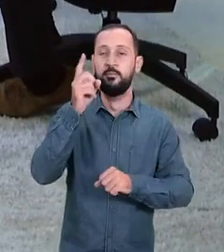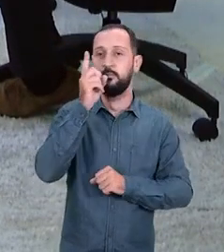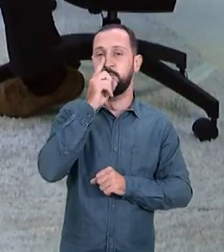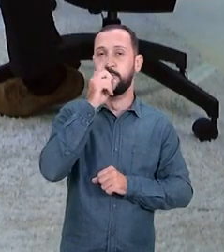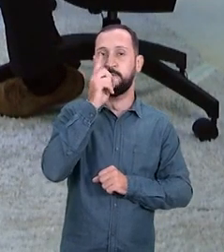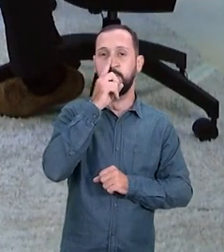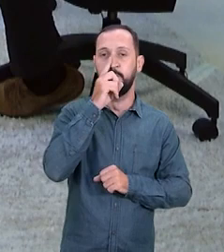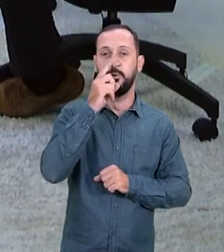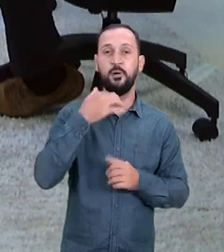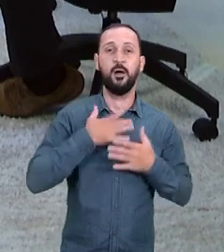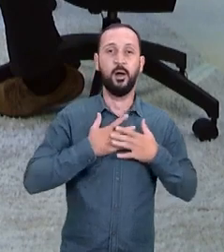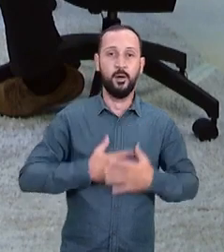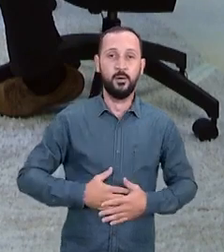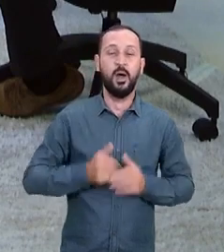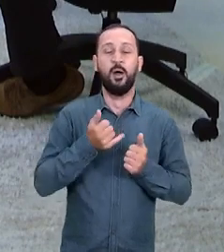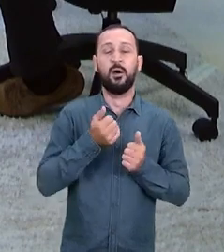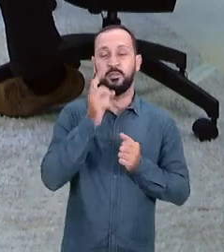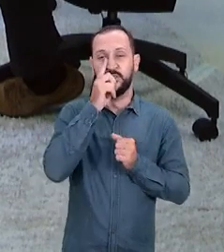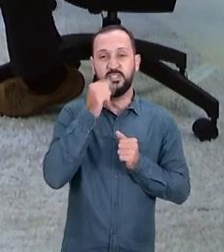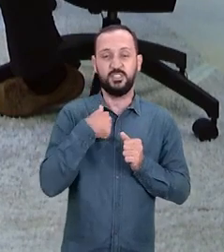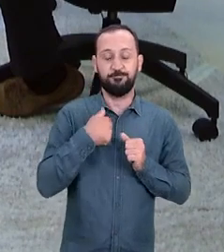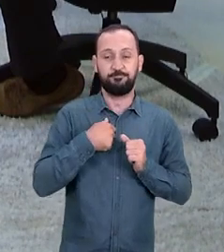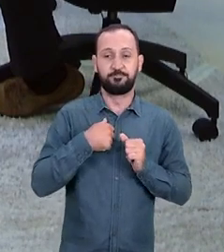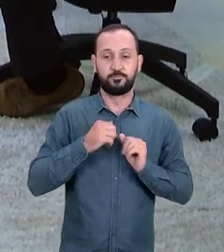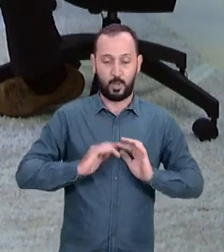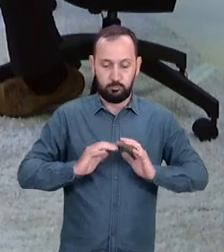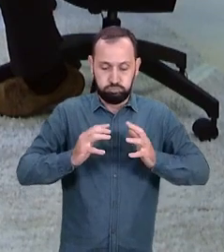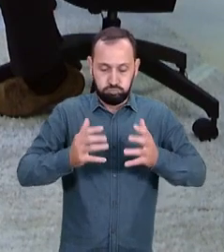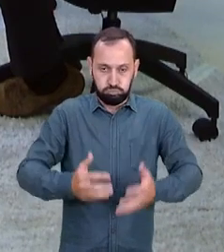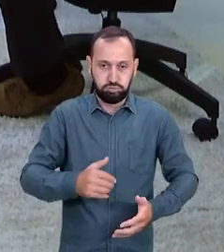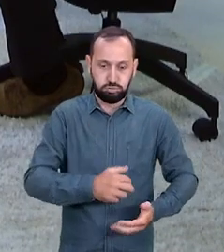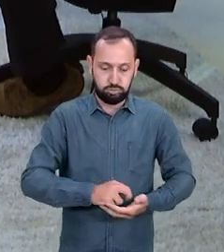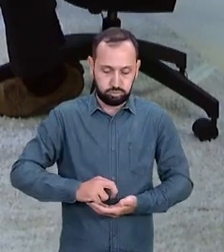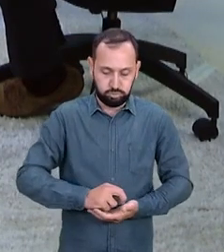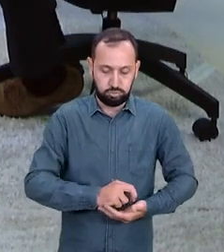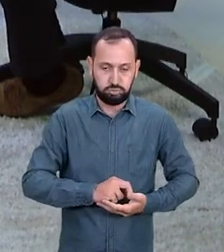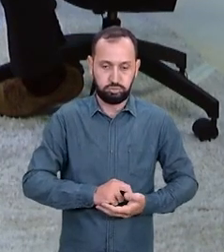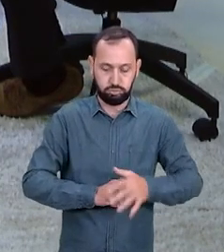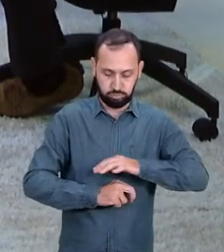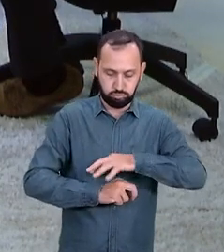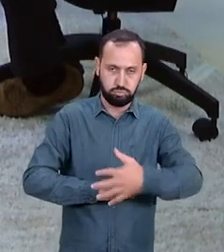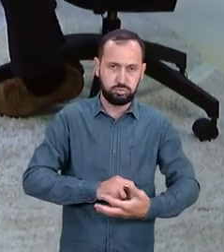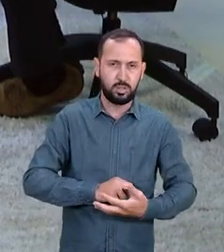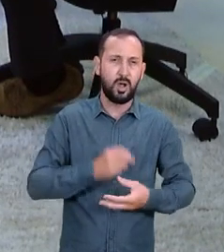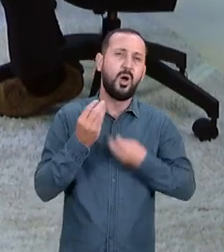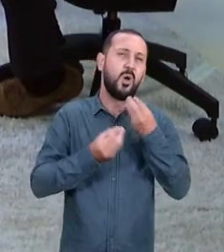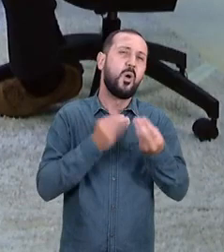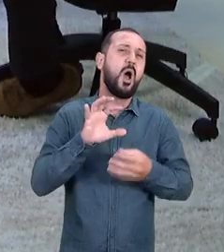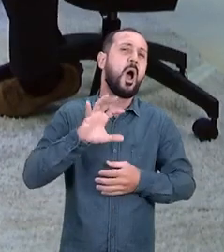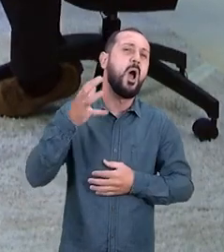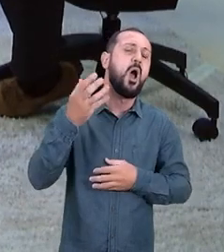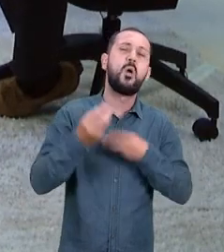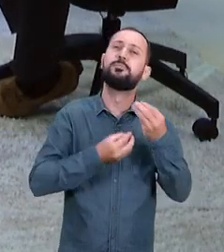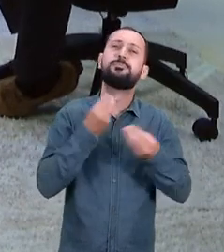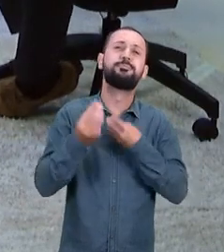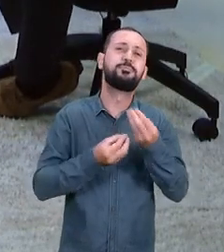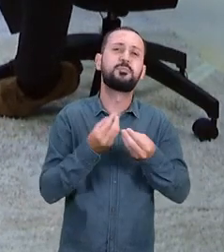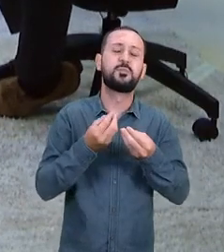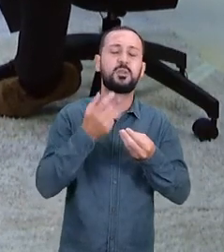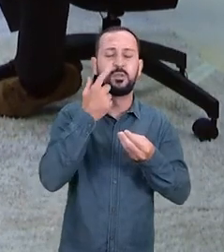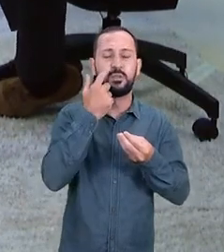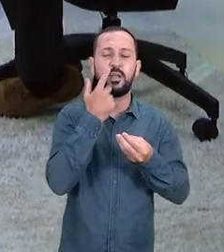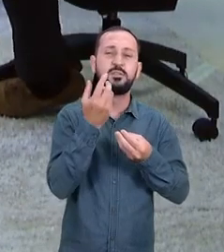mãe e isso transmite para o bebê que está na gestação. Como que funciona